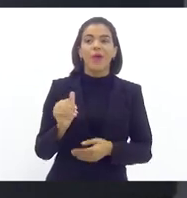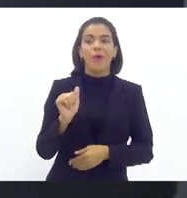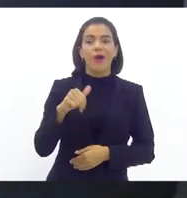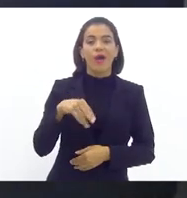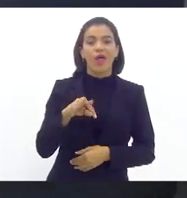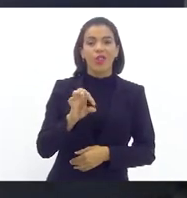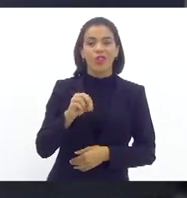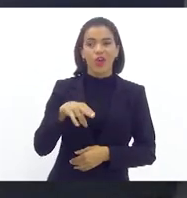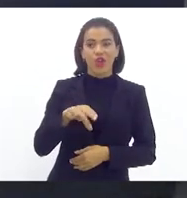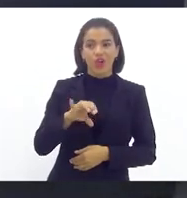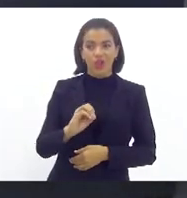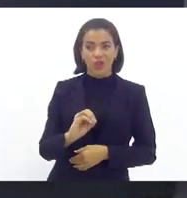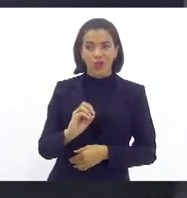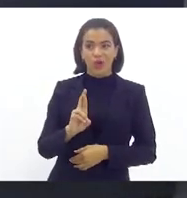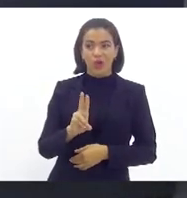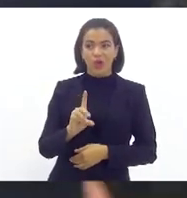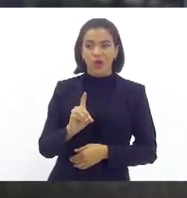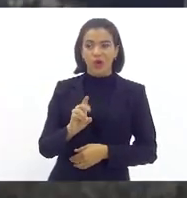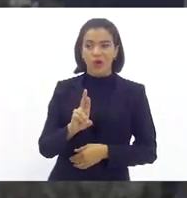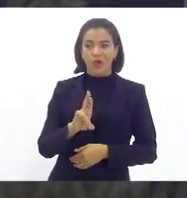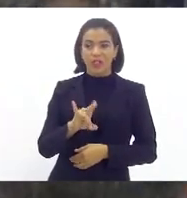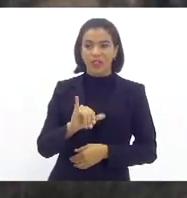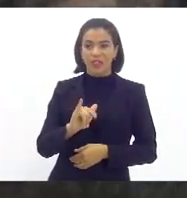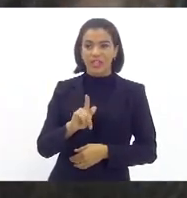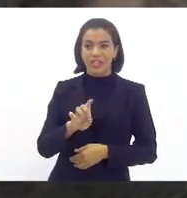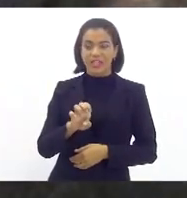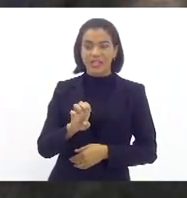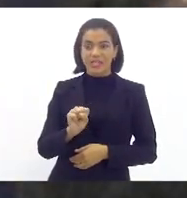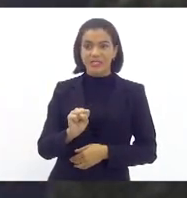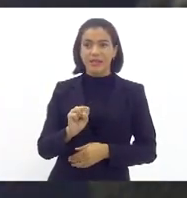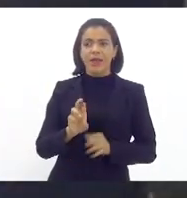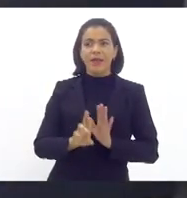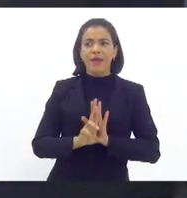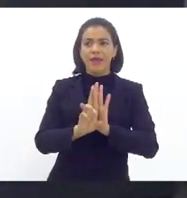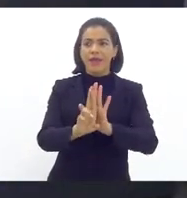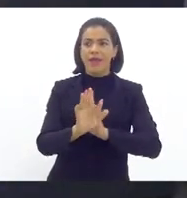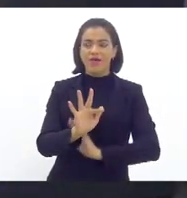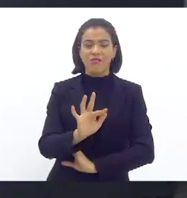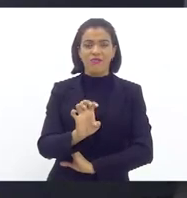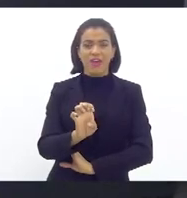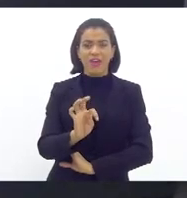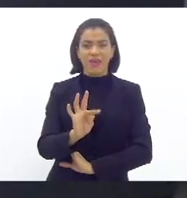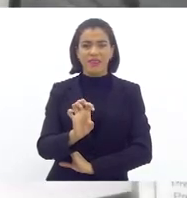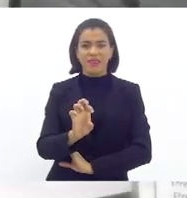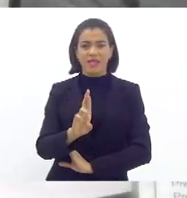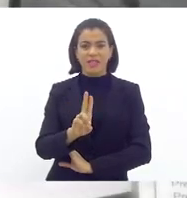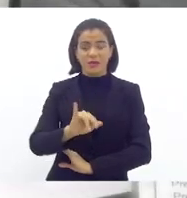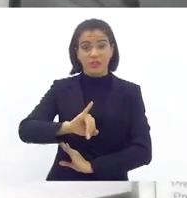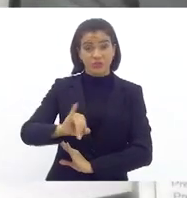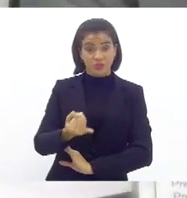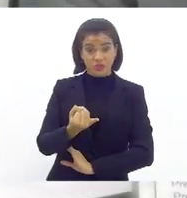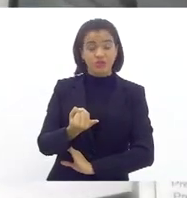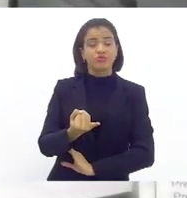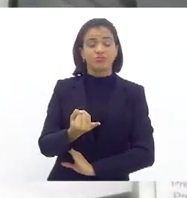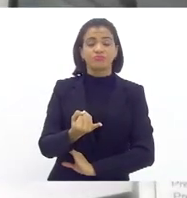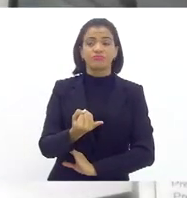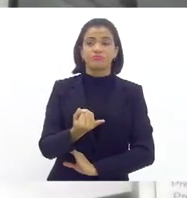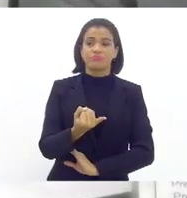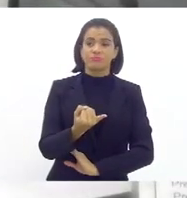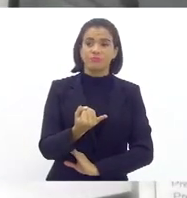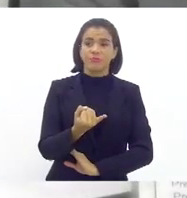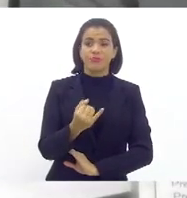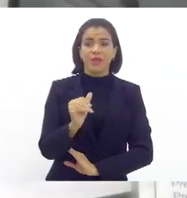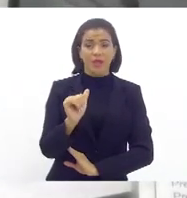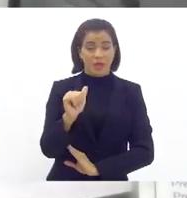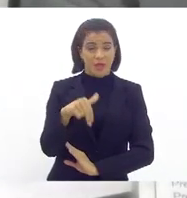Rodrigues, que está representando aqui a FETERJ, que é a Federação dos Trabalhadores. O